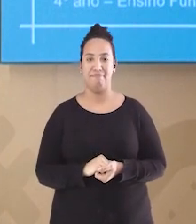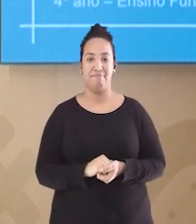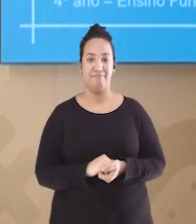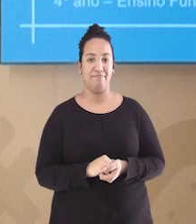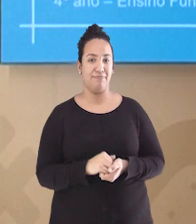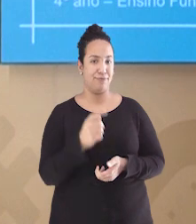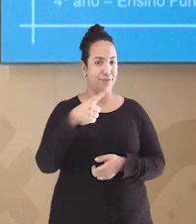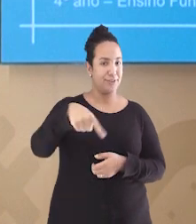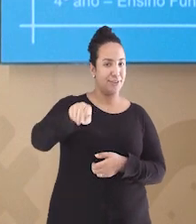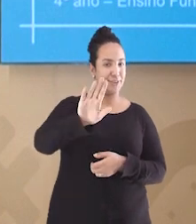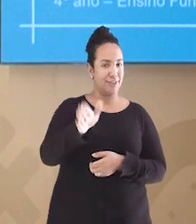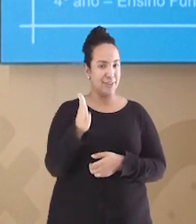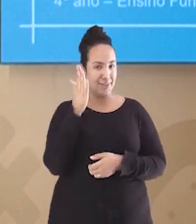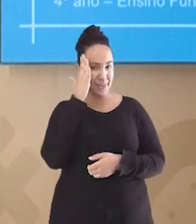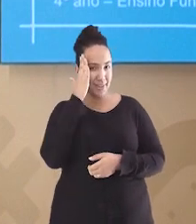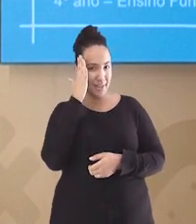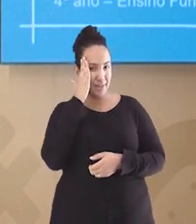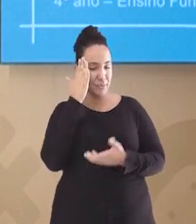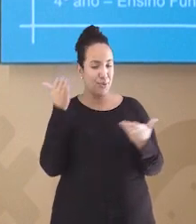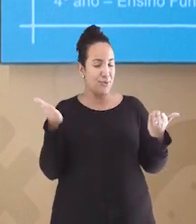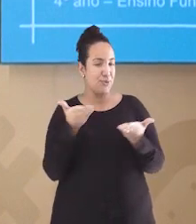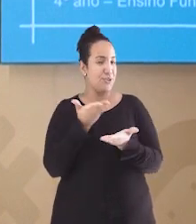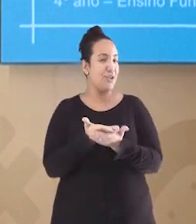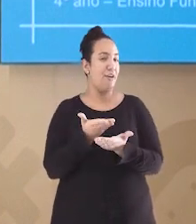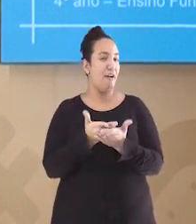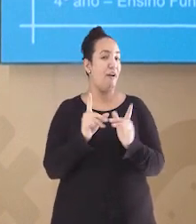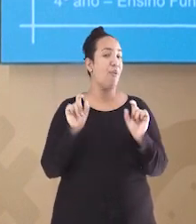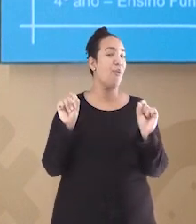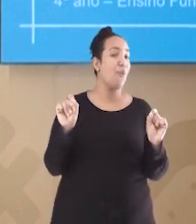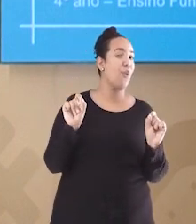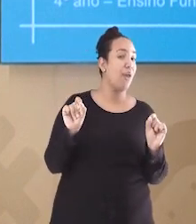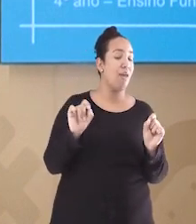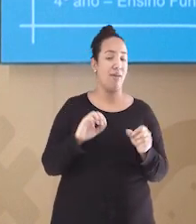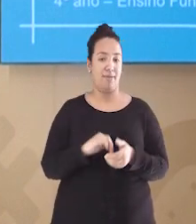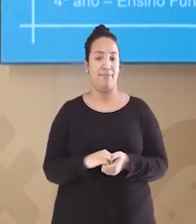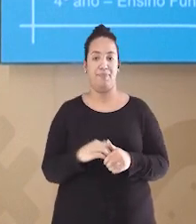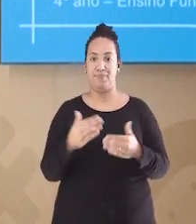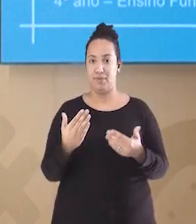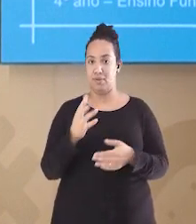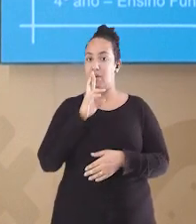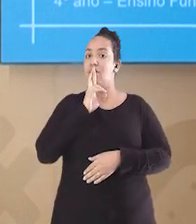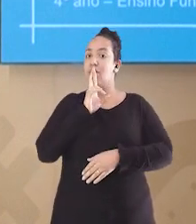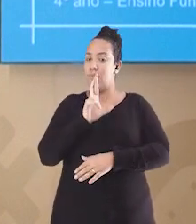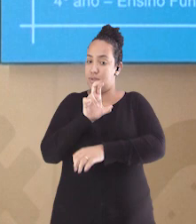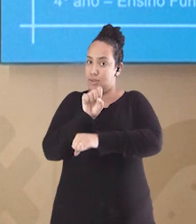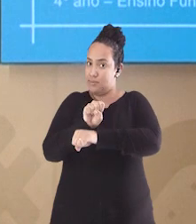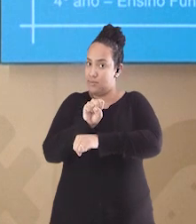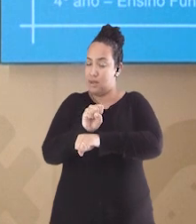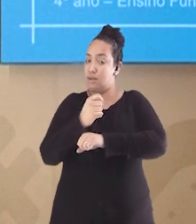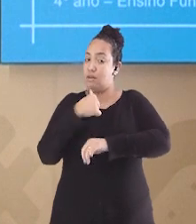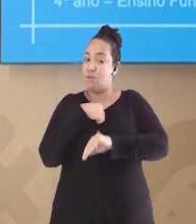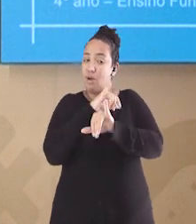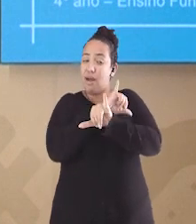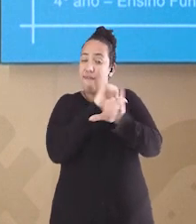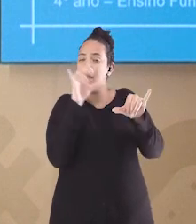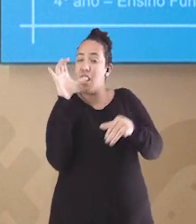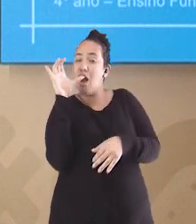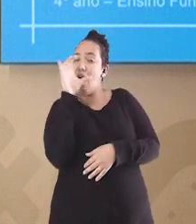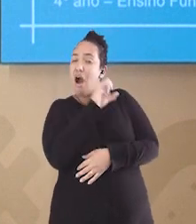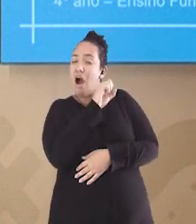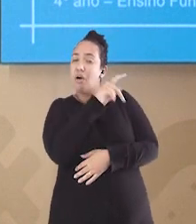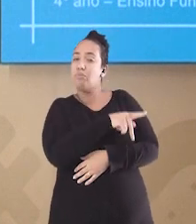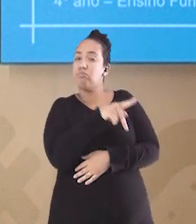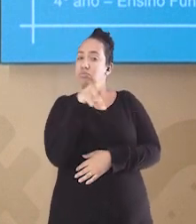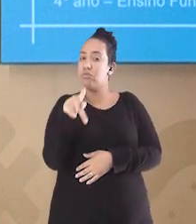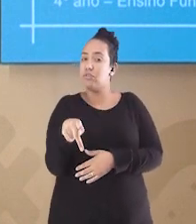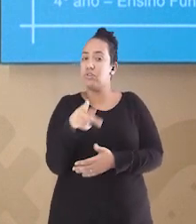Já descobriu do que iremos falar? Guarde a resposta aí com você, que só irei dar um recado rapidinho